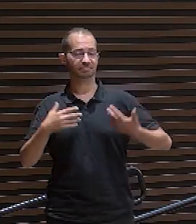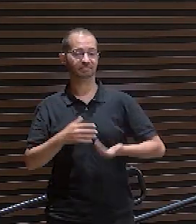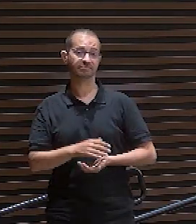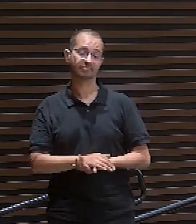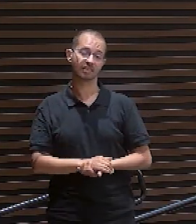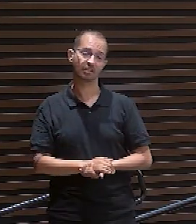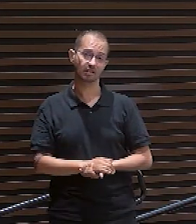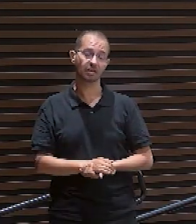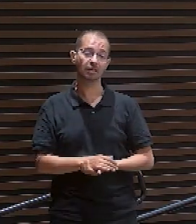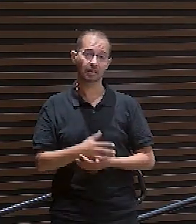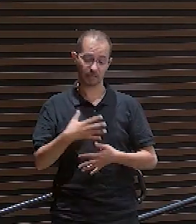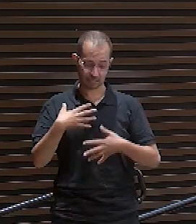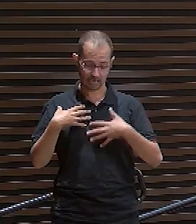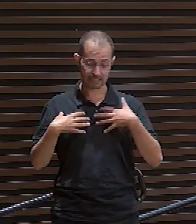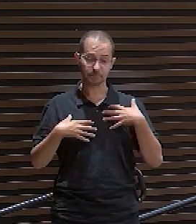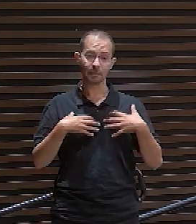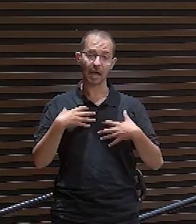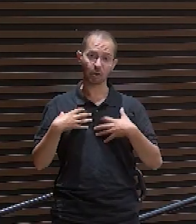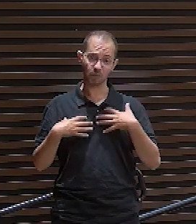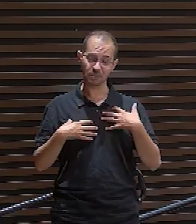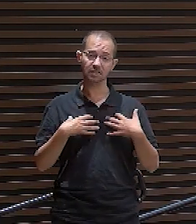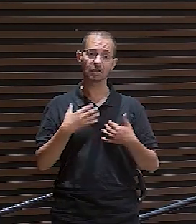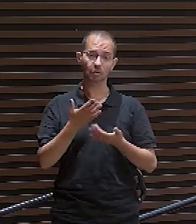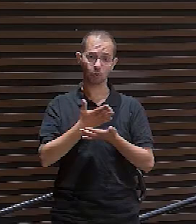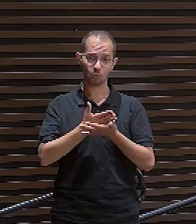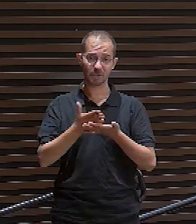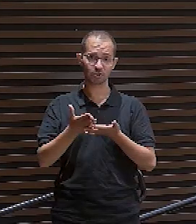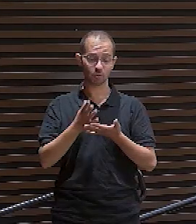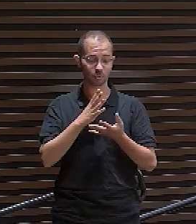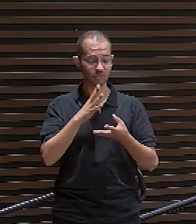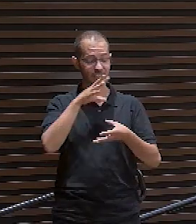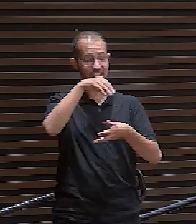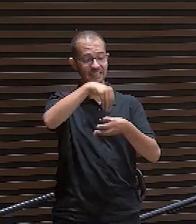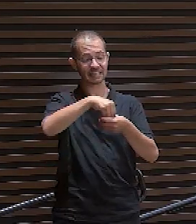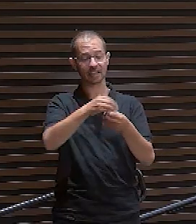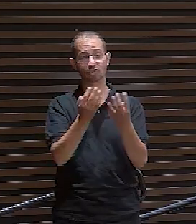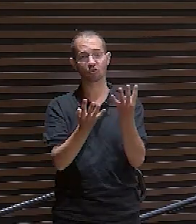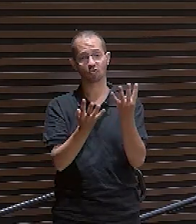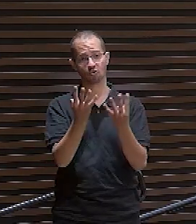E as mágoas começaram a aparecer dentro do coral.